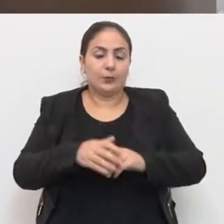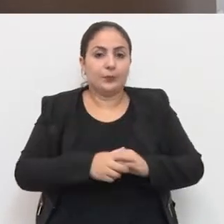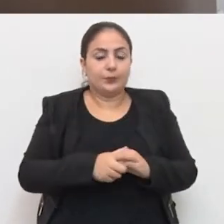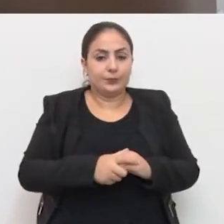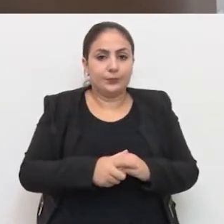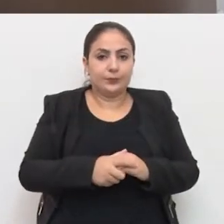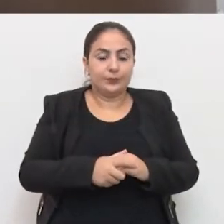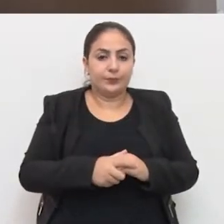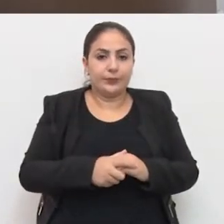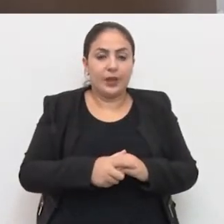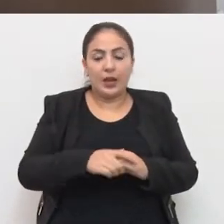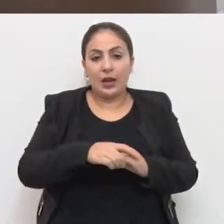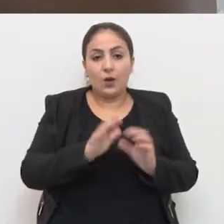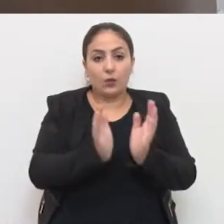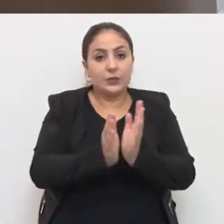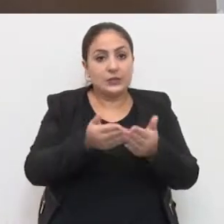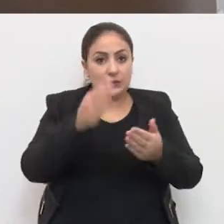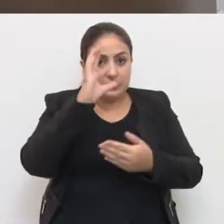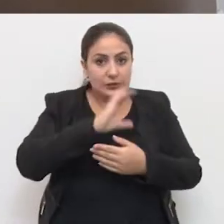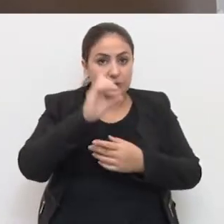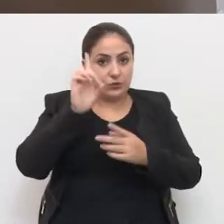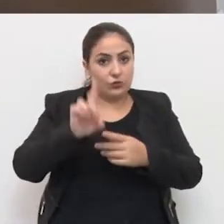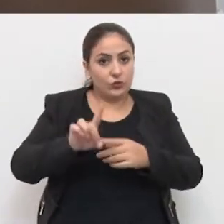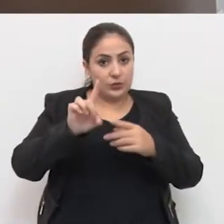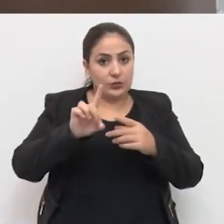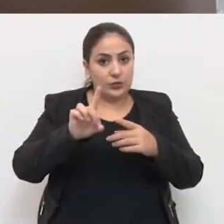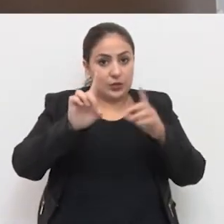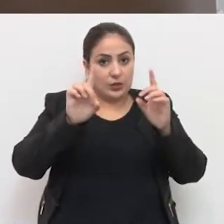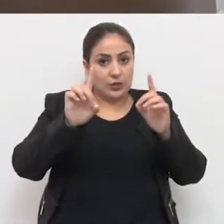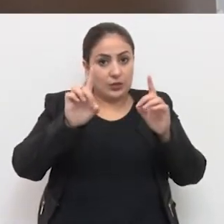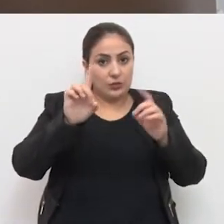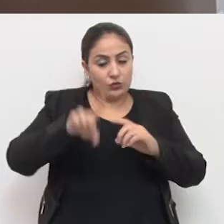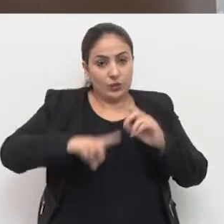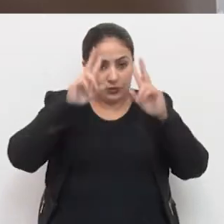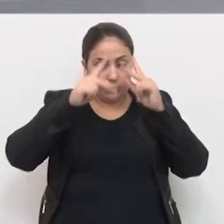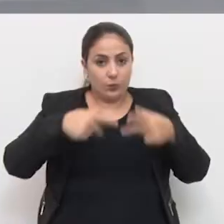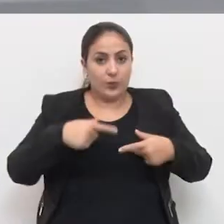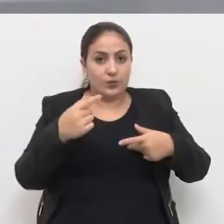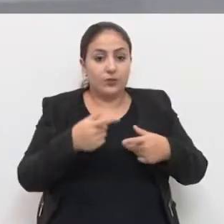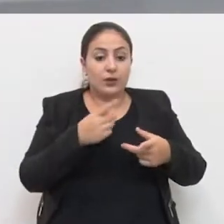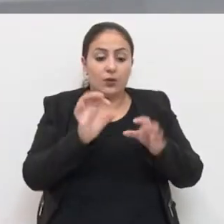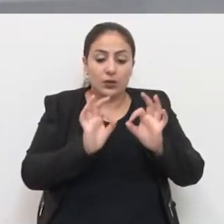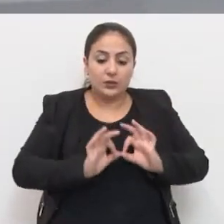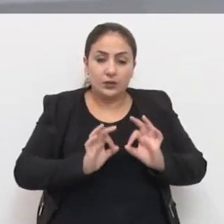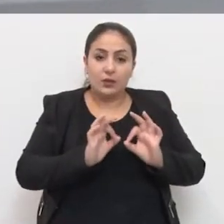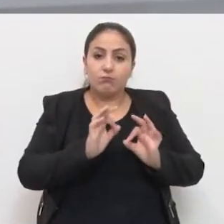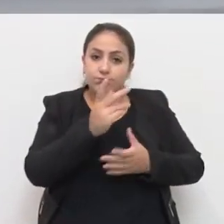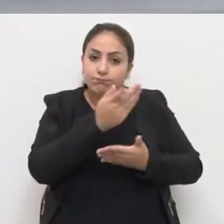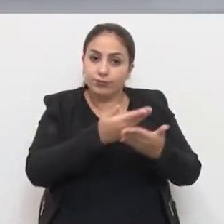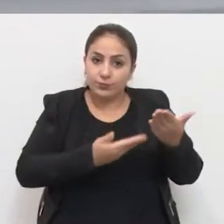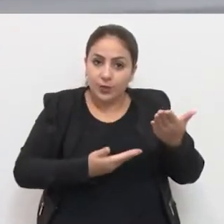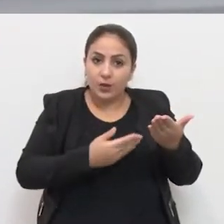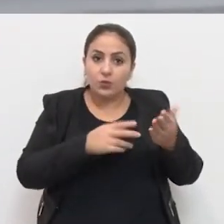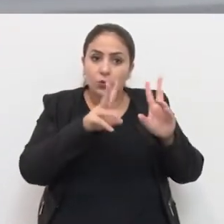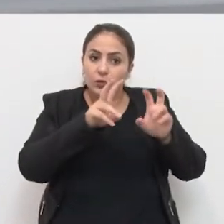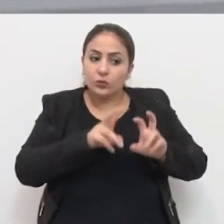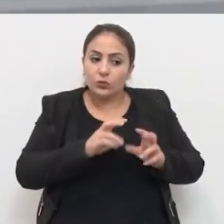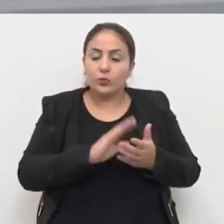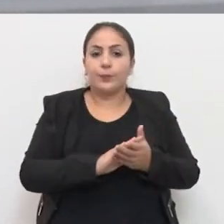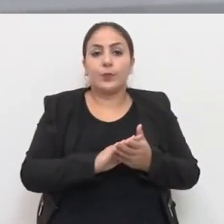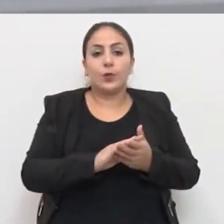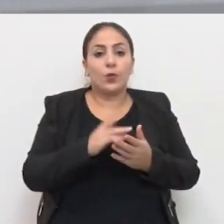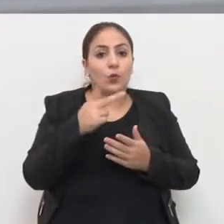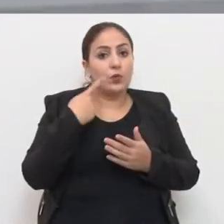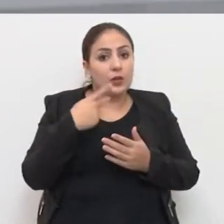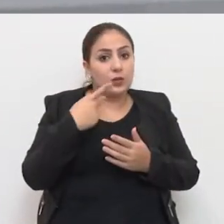Cidadania e Direitos Humanos vai organizar uma cartilha sobre o assunto. Conforme o vereador Leandro Rosso, o objetivo